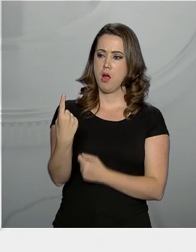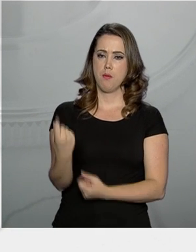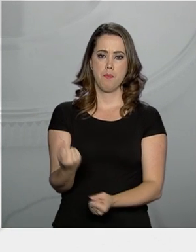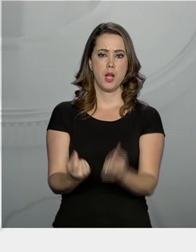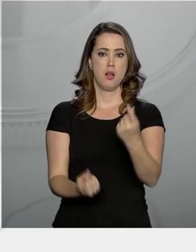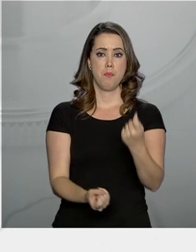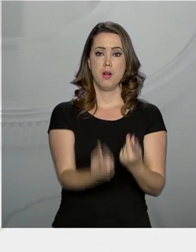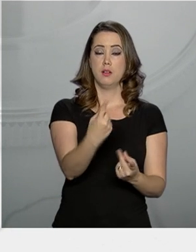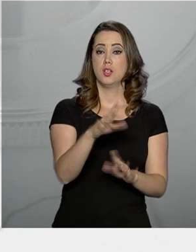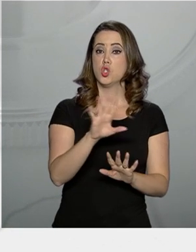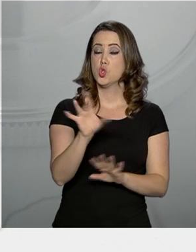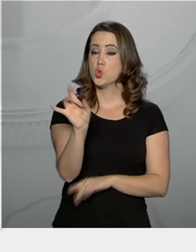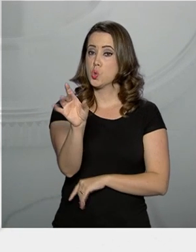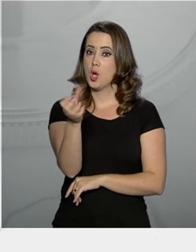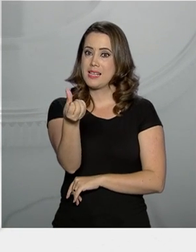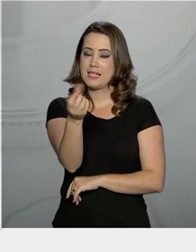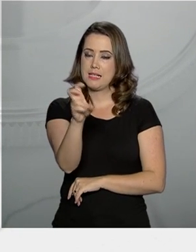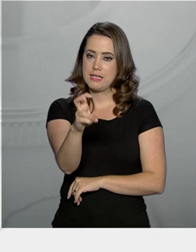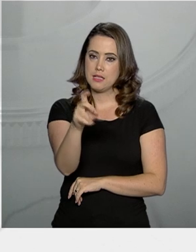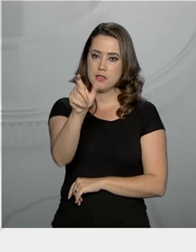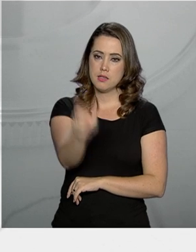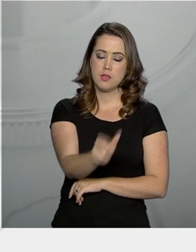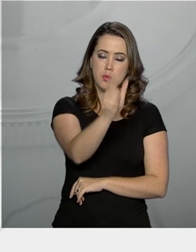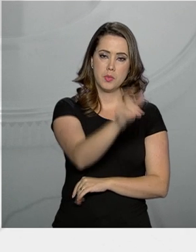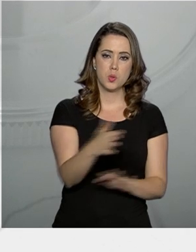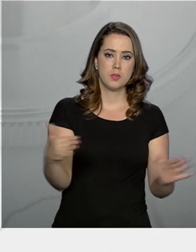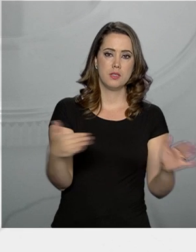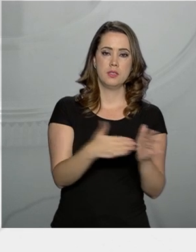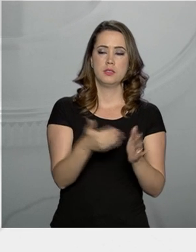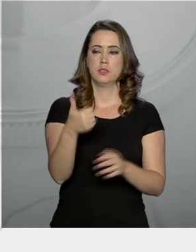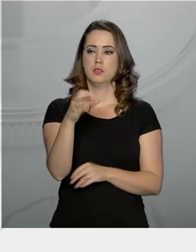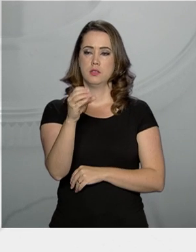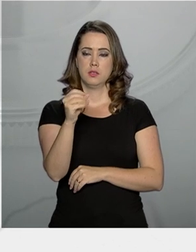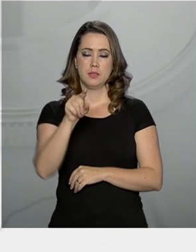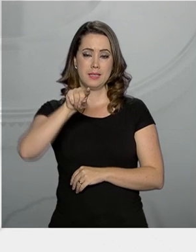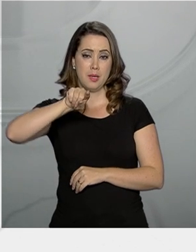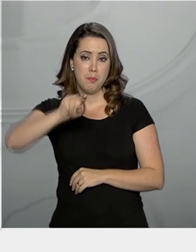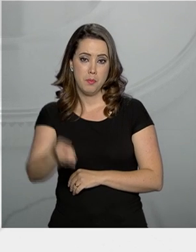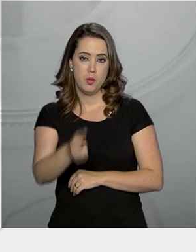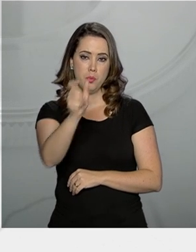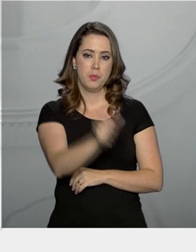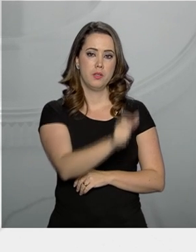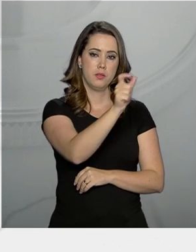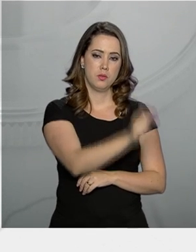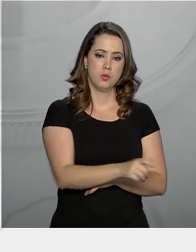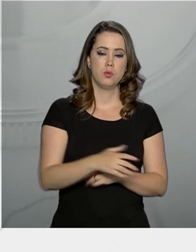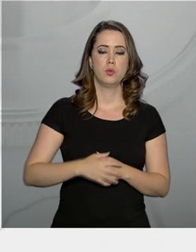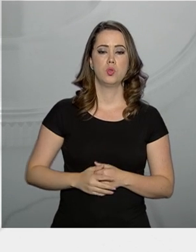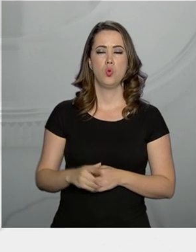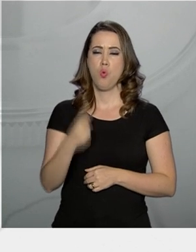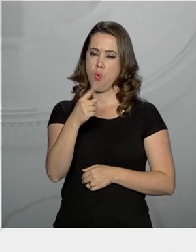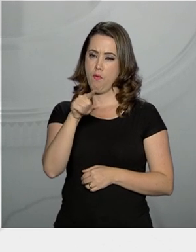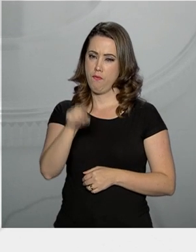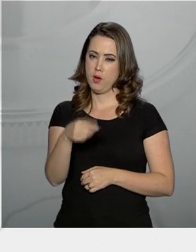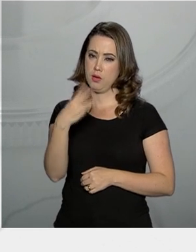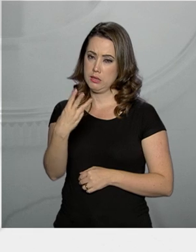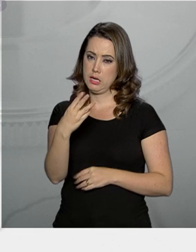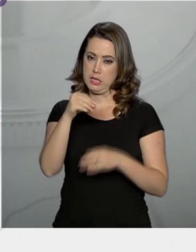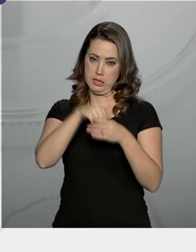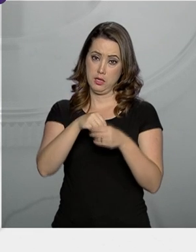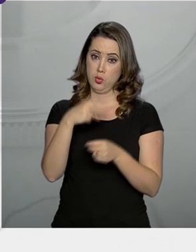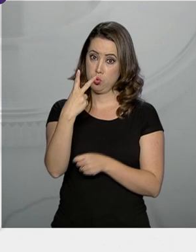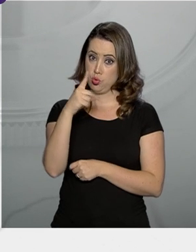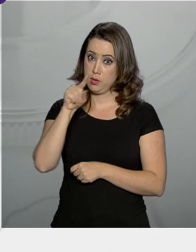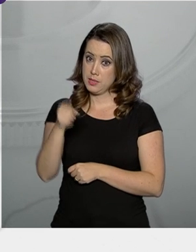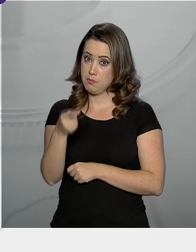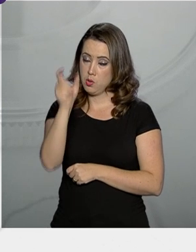65 pessoas em cada 100 mil indivíduos, ou seja, 1,3 de cada 2 mil indivíduos. Segundo o Ministério